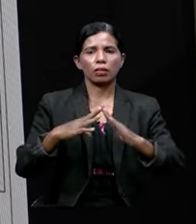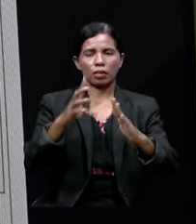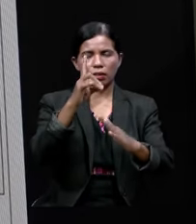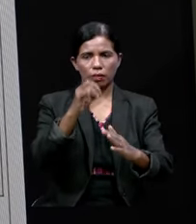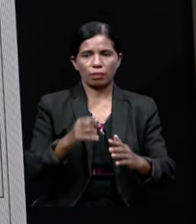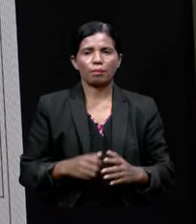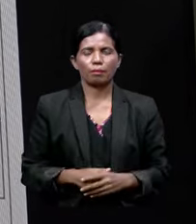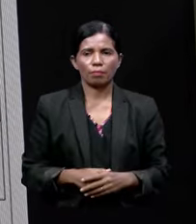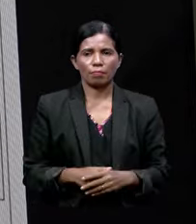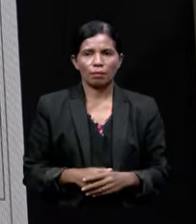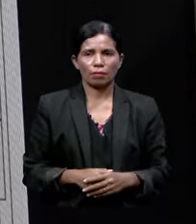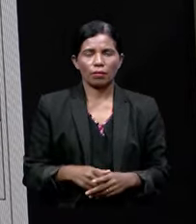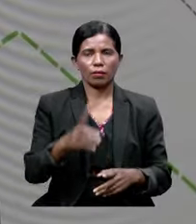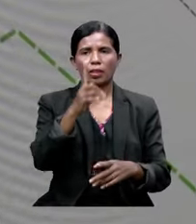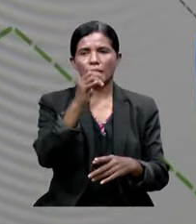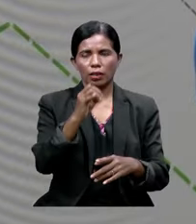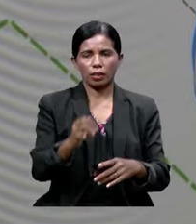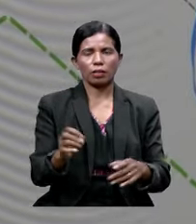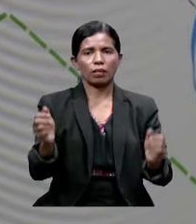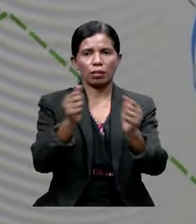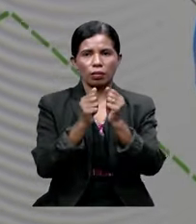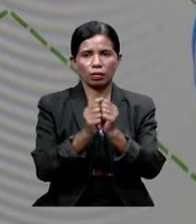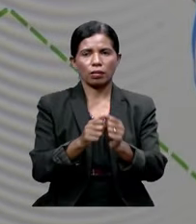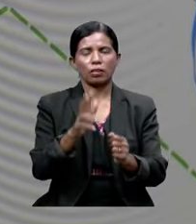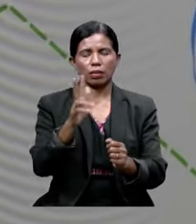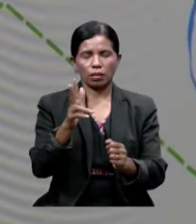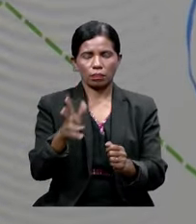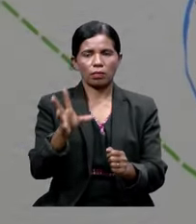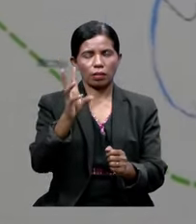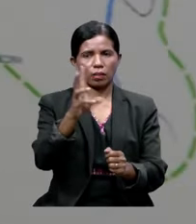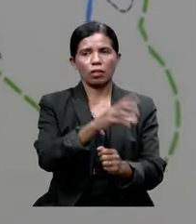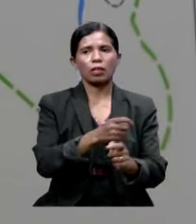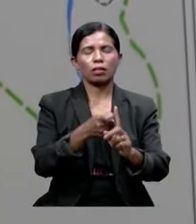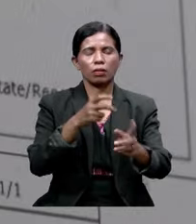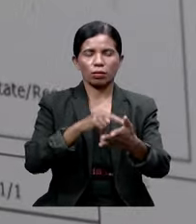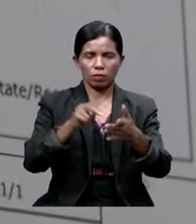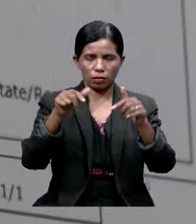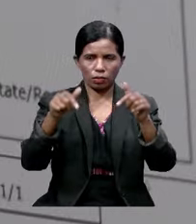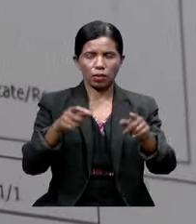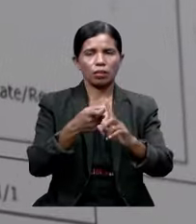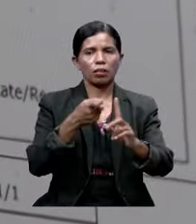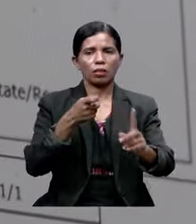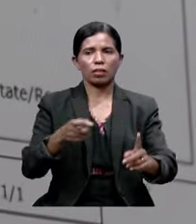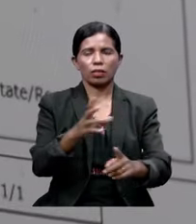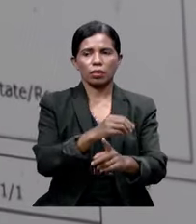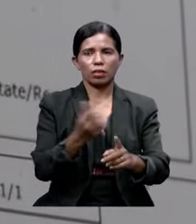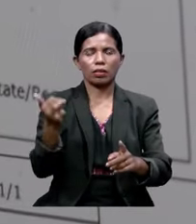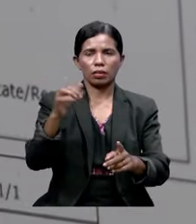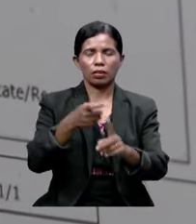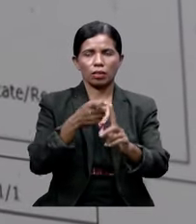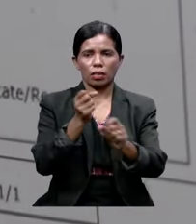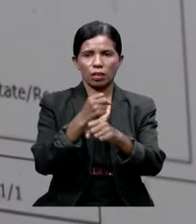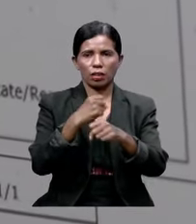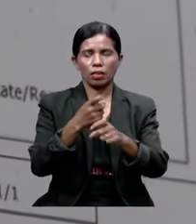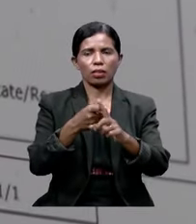Total drenaz in sira iha kapital dili ha mutuk tolunulu resinen, husi numeru ne maioria drenaz in sira konstrui